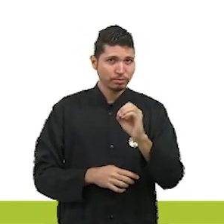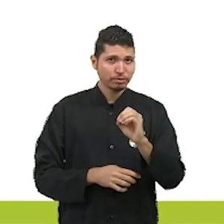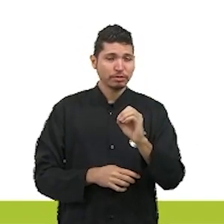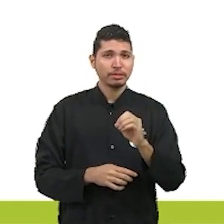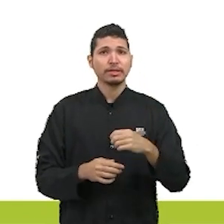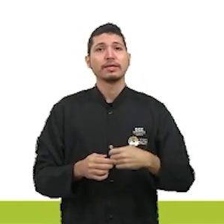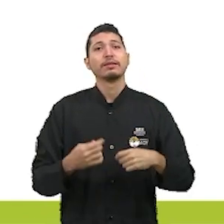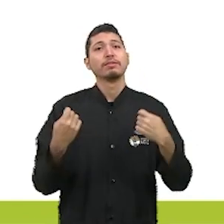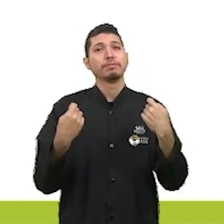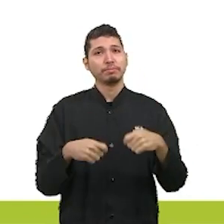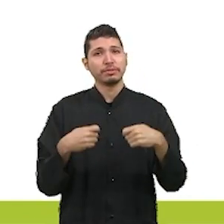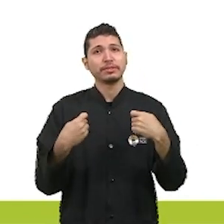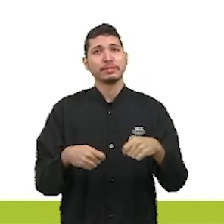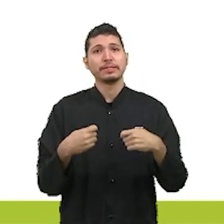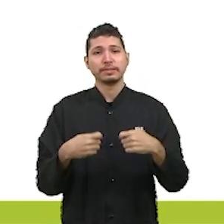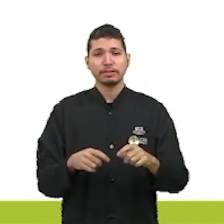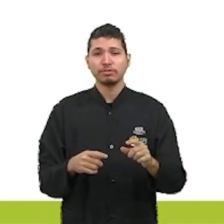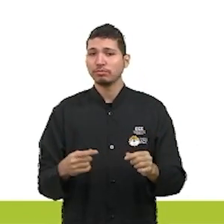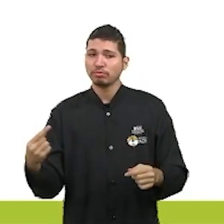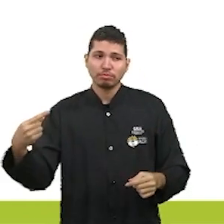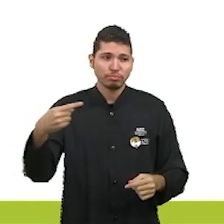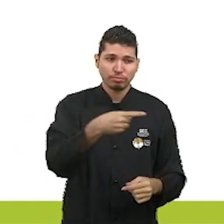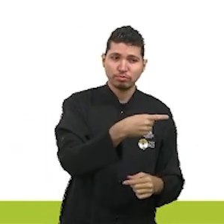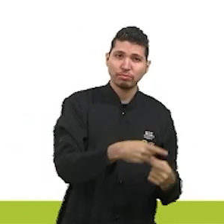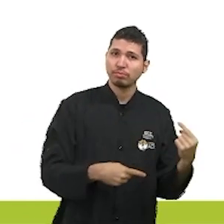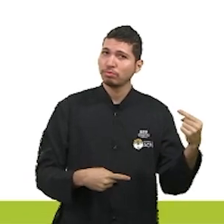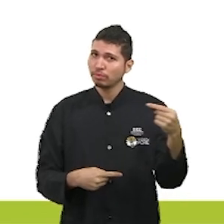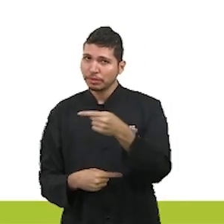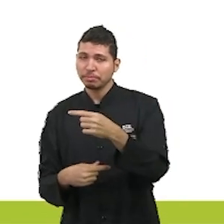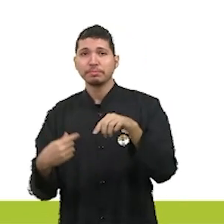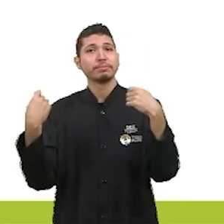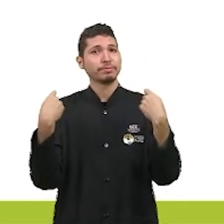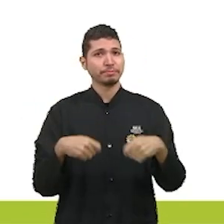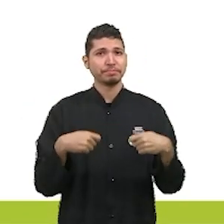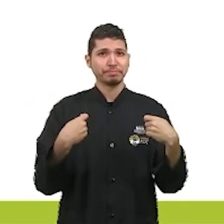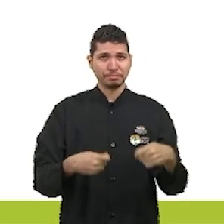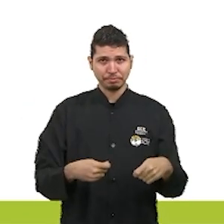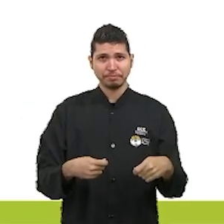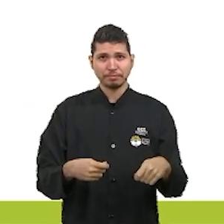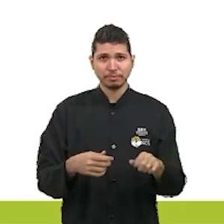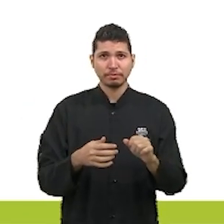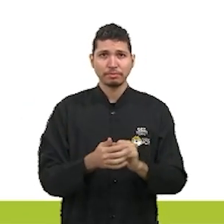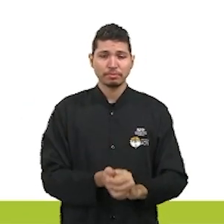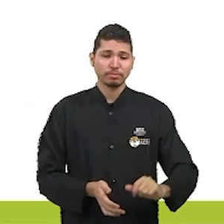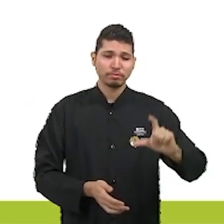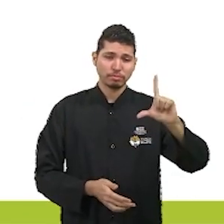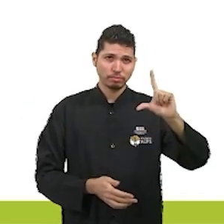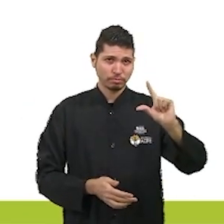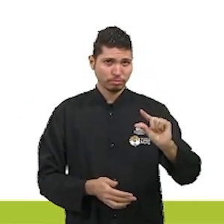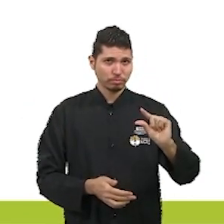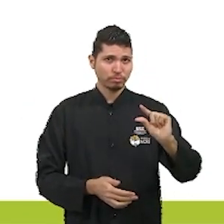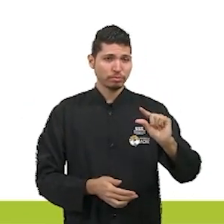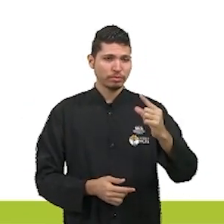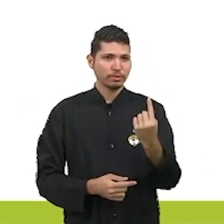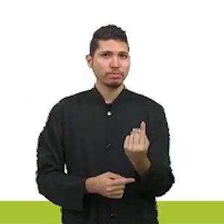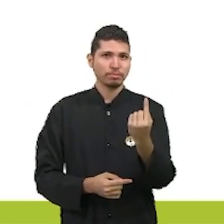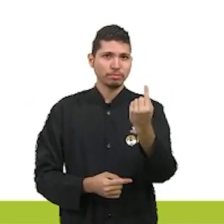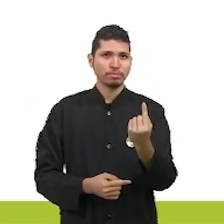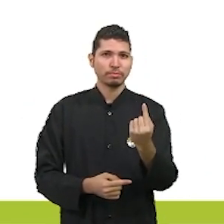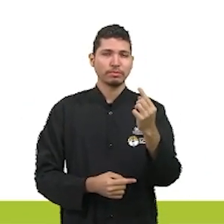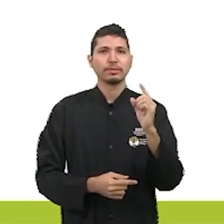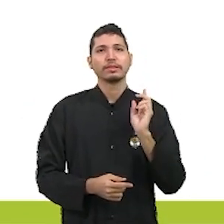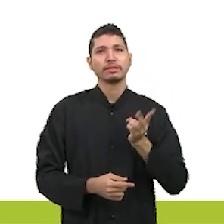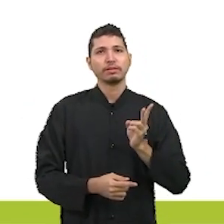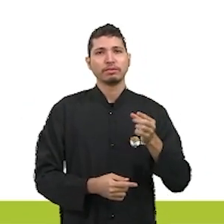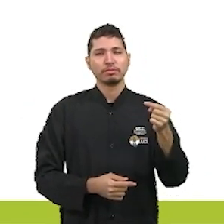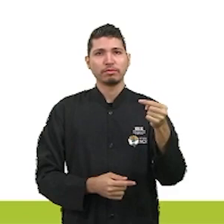aí do sentido da corrente. Por que eu digo que ele é fixo? Como eu já disse para vocês, o menor travessãozinho, ele é sempre